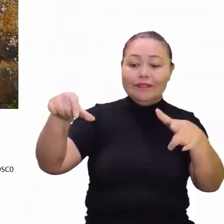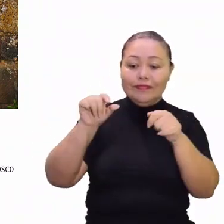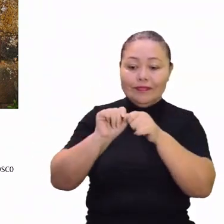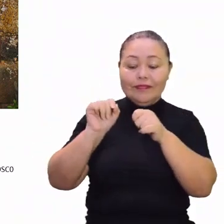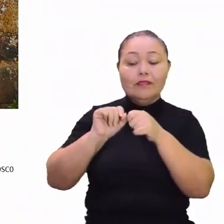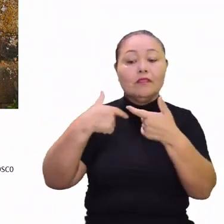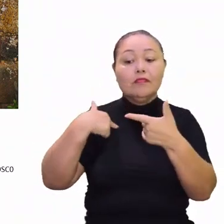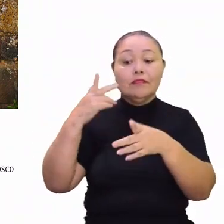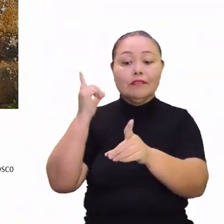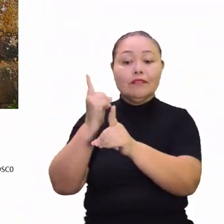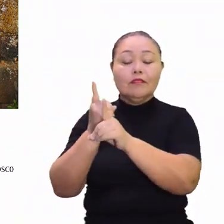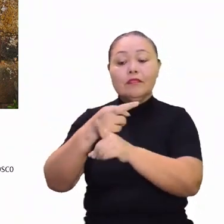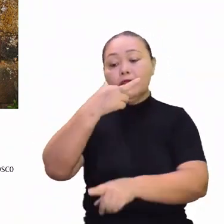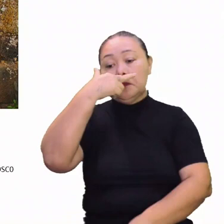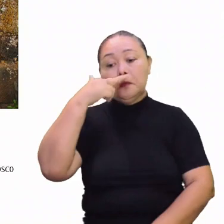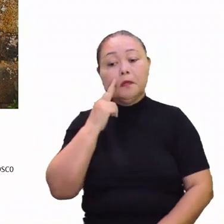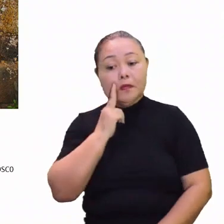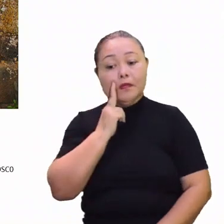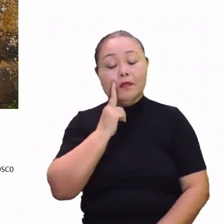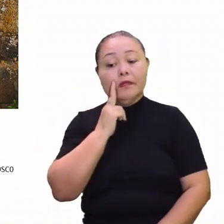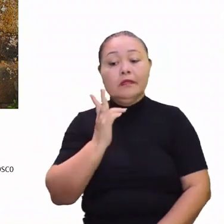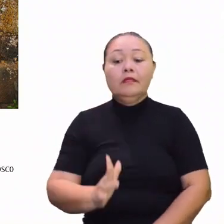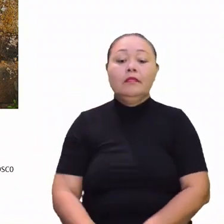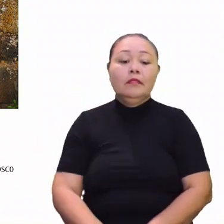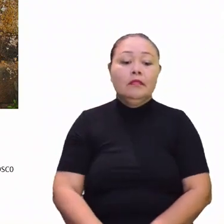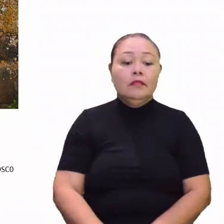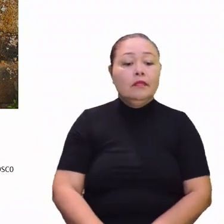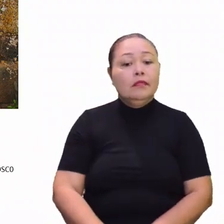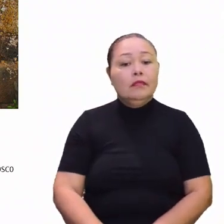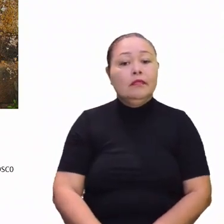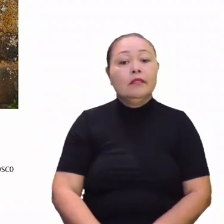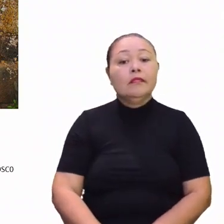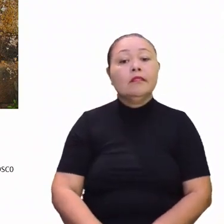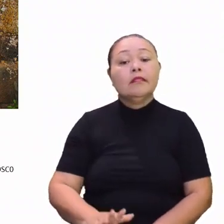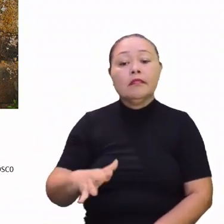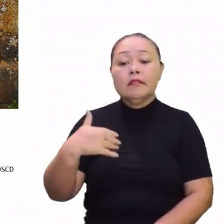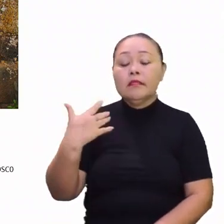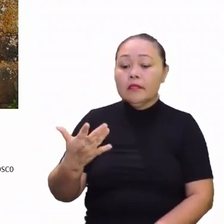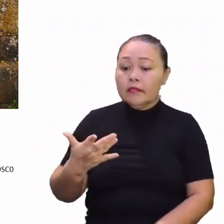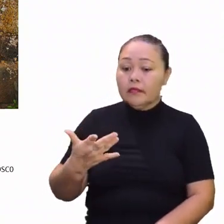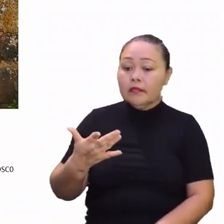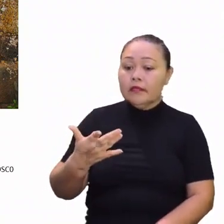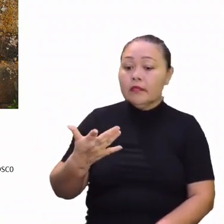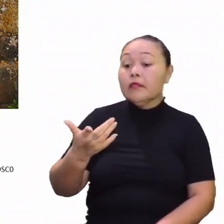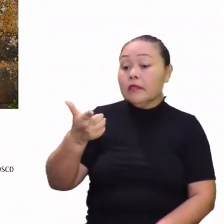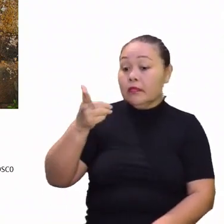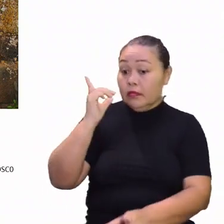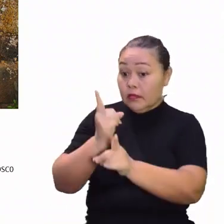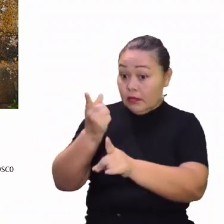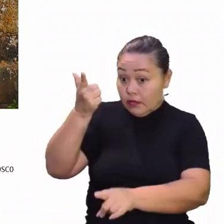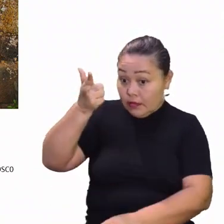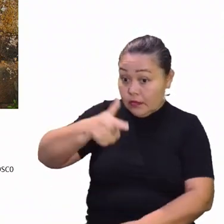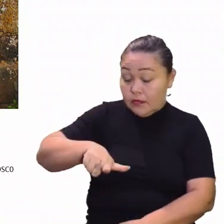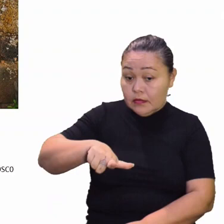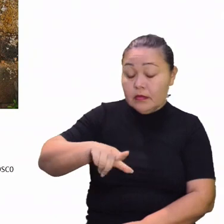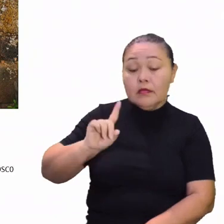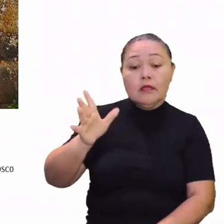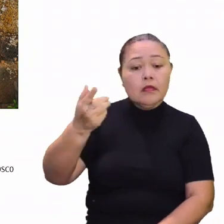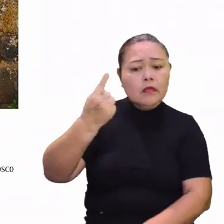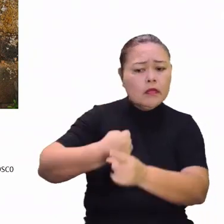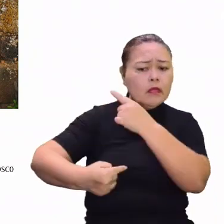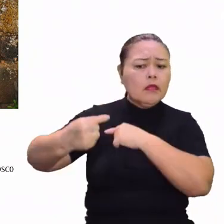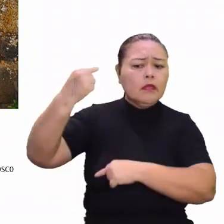redescoberto por Marechal Cândido Rondon. E aí a gente consegue ver, professor Jorge, ali, ó,